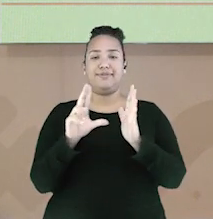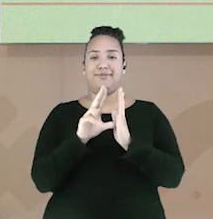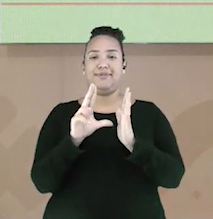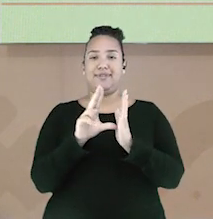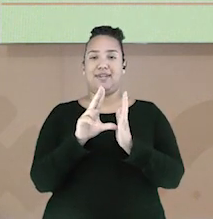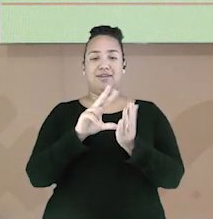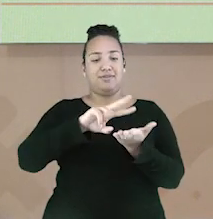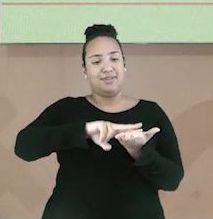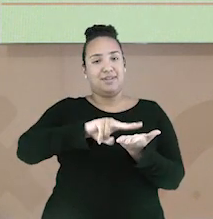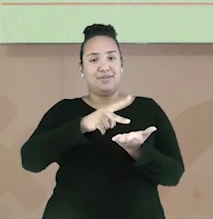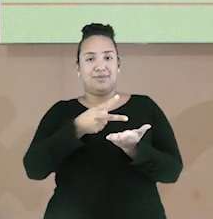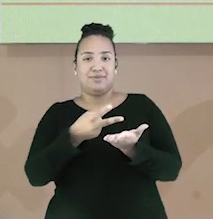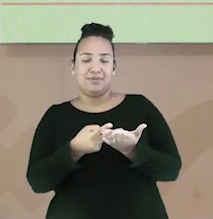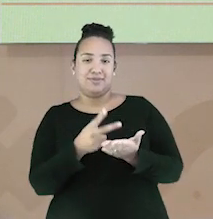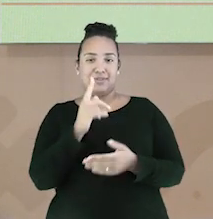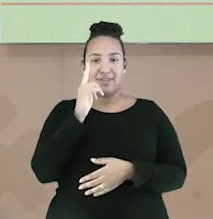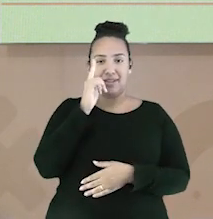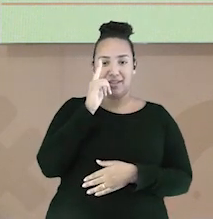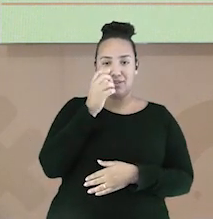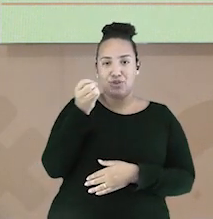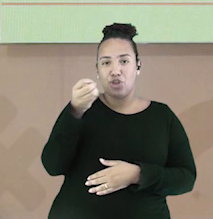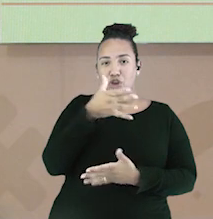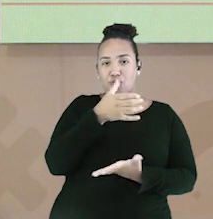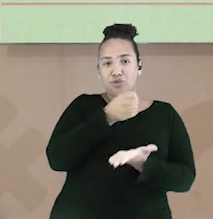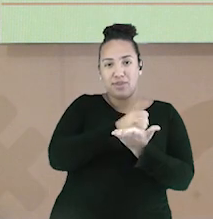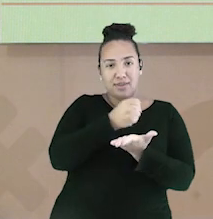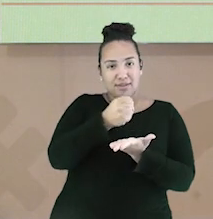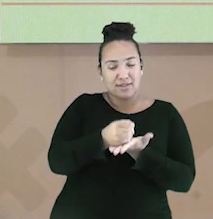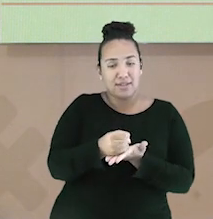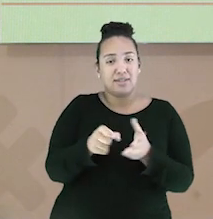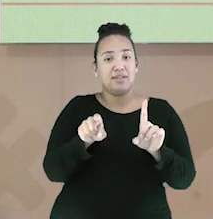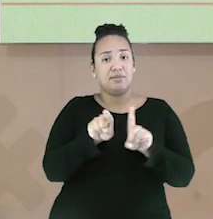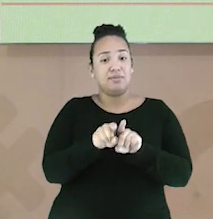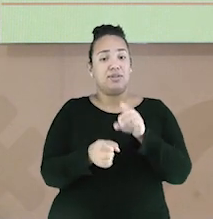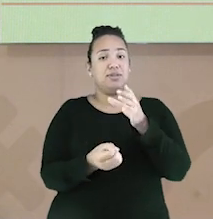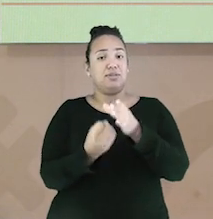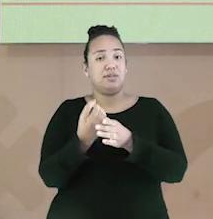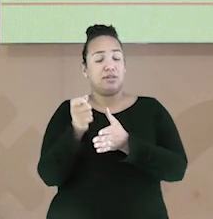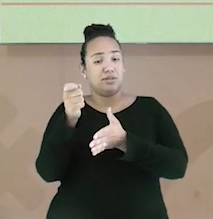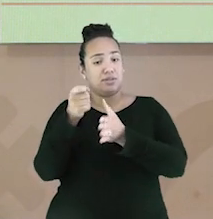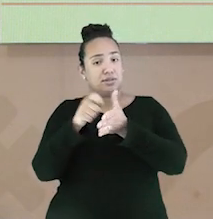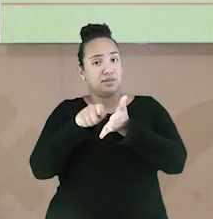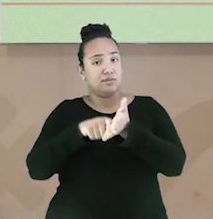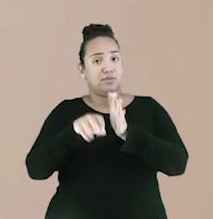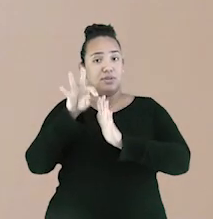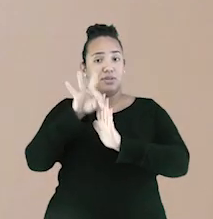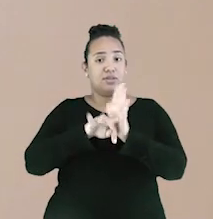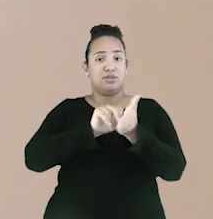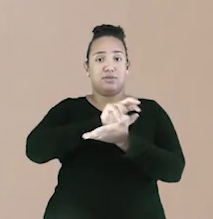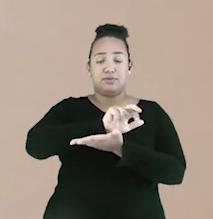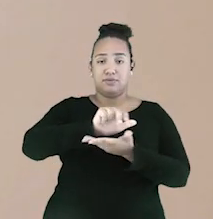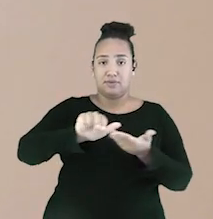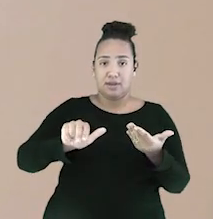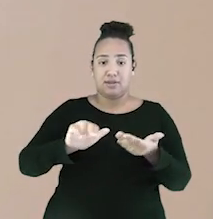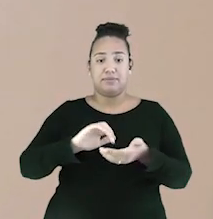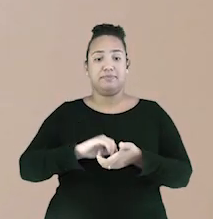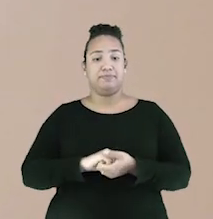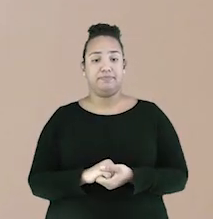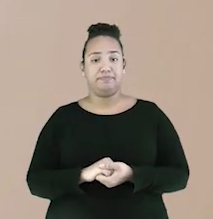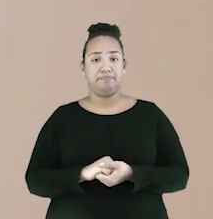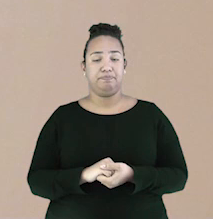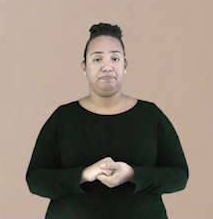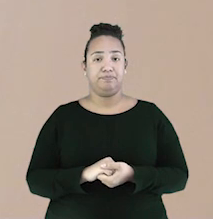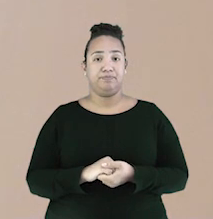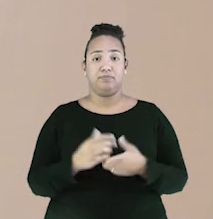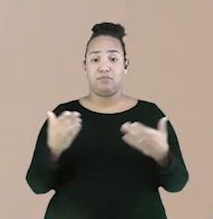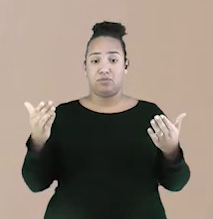Novo Testamento do latim para alemão e escreveu diversos textos condenando a Igreja. A invenção da imprensa pelo